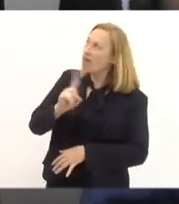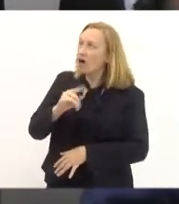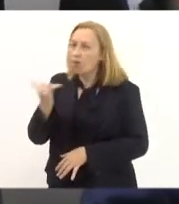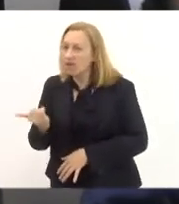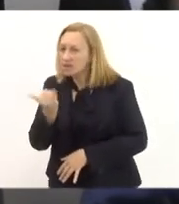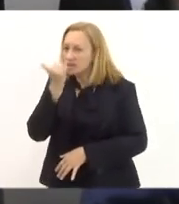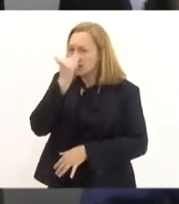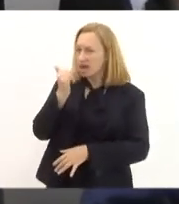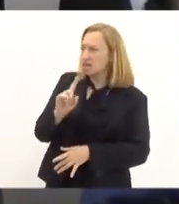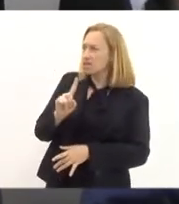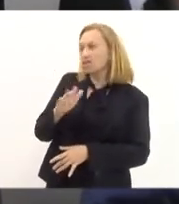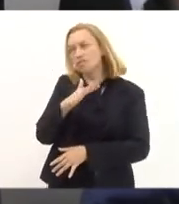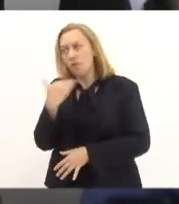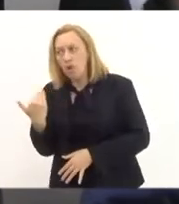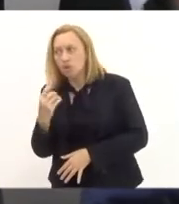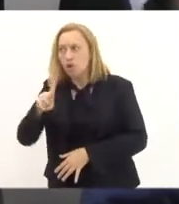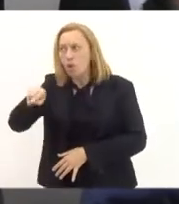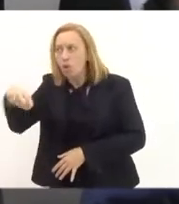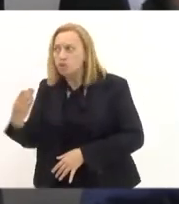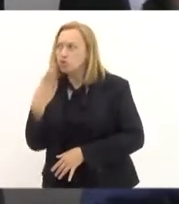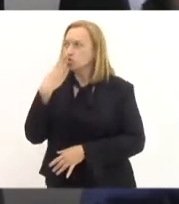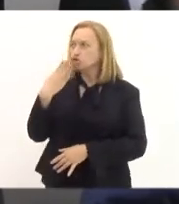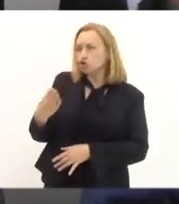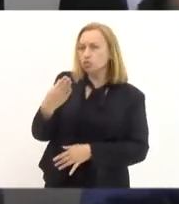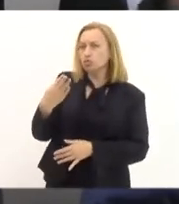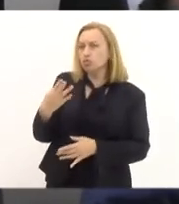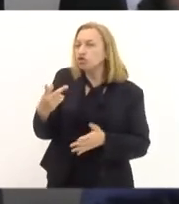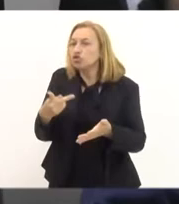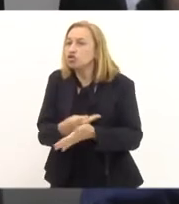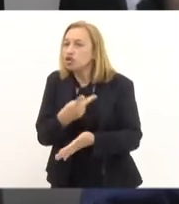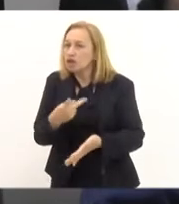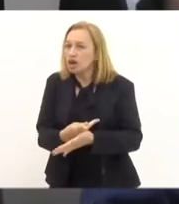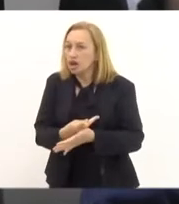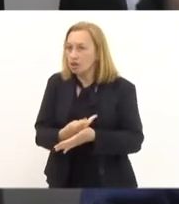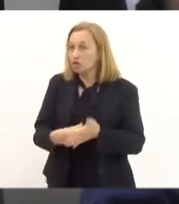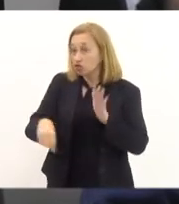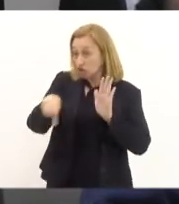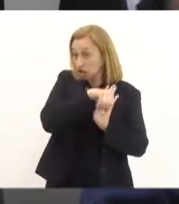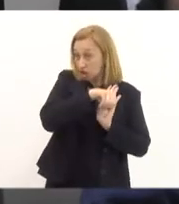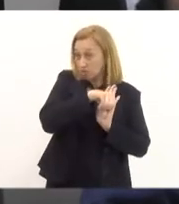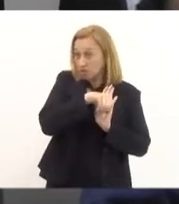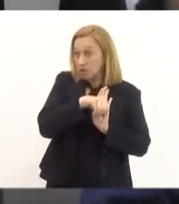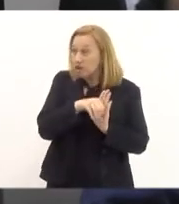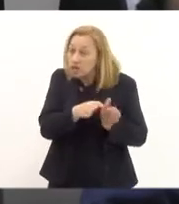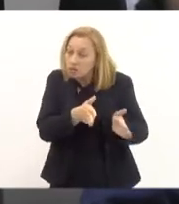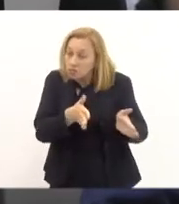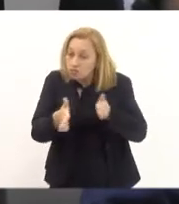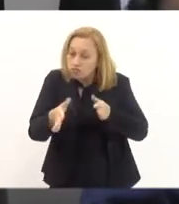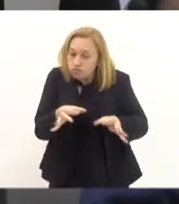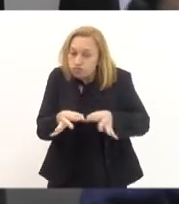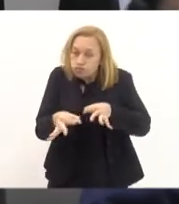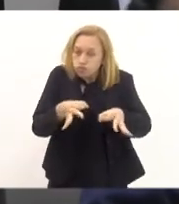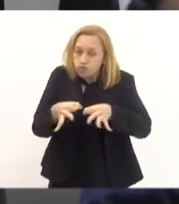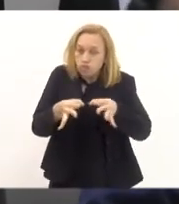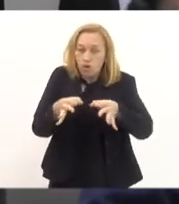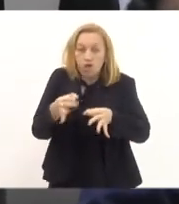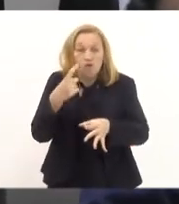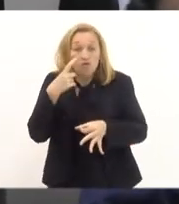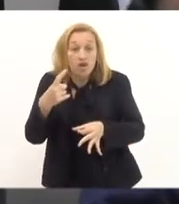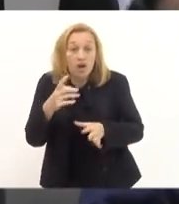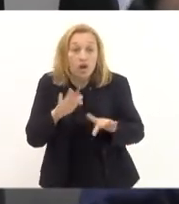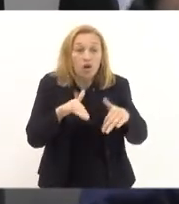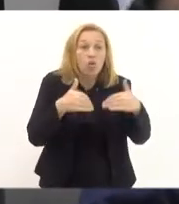resultado morte o que que são outros tipos de delitos e a partir desta planilha buscar